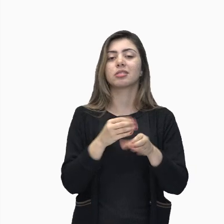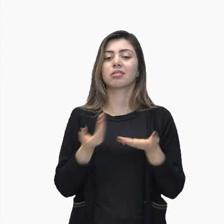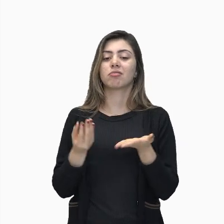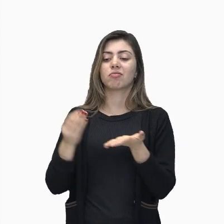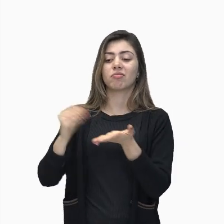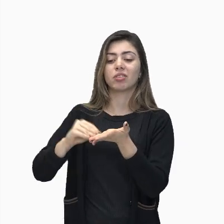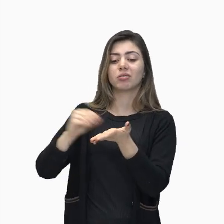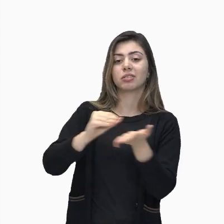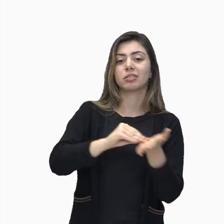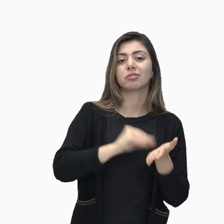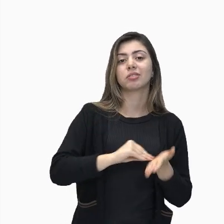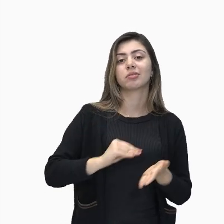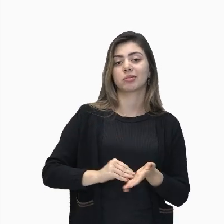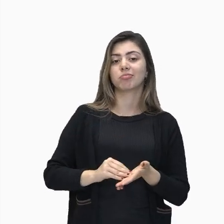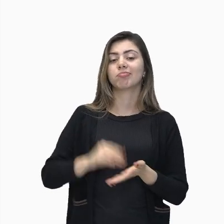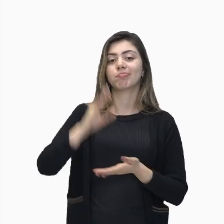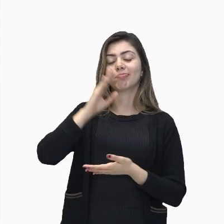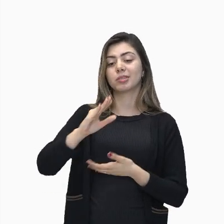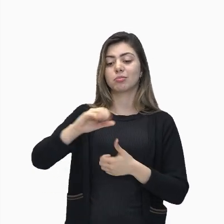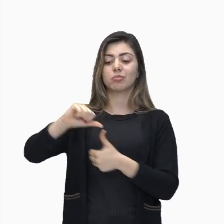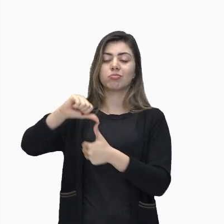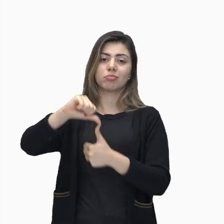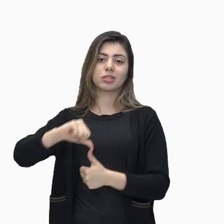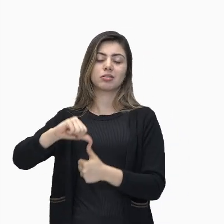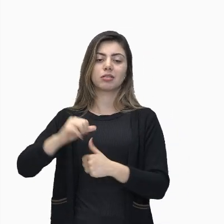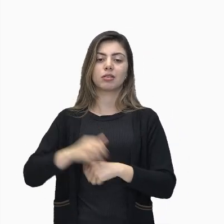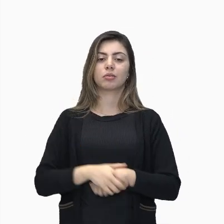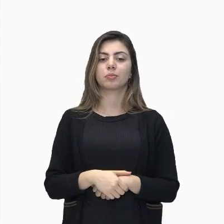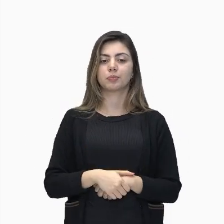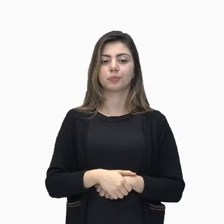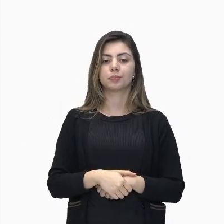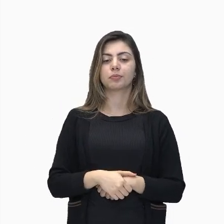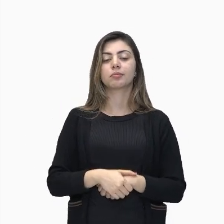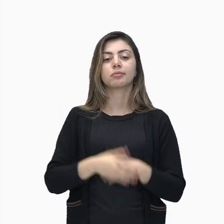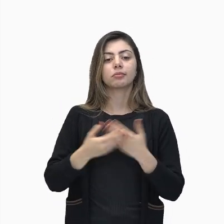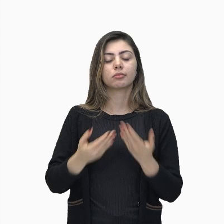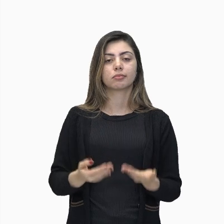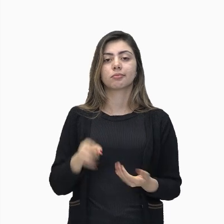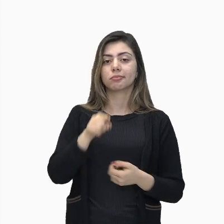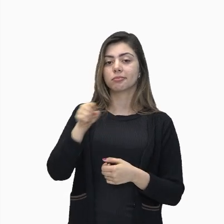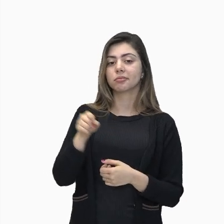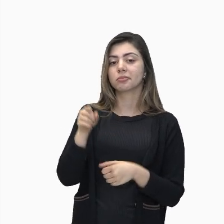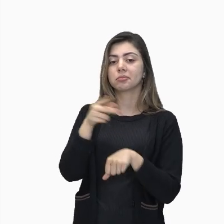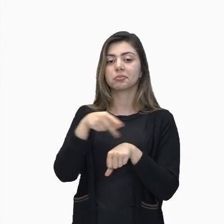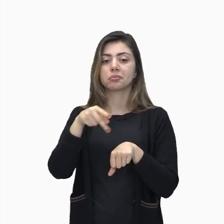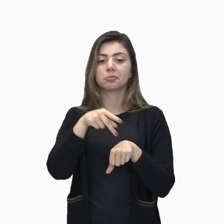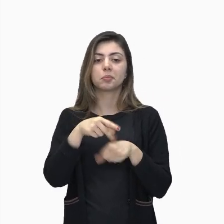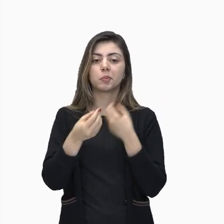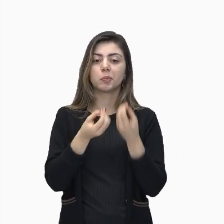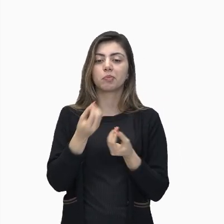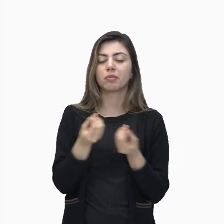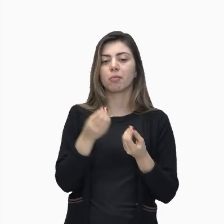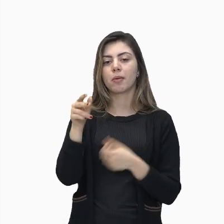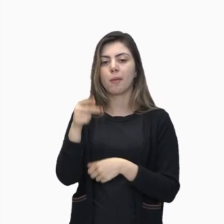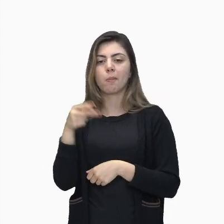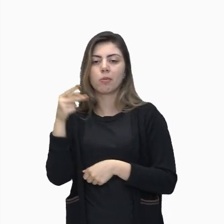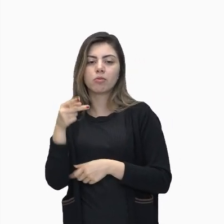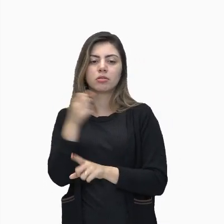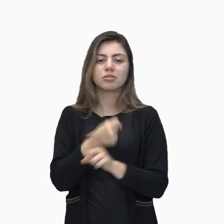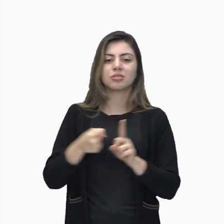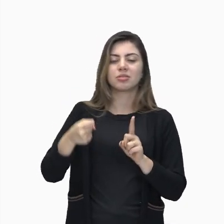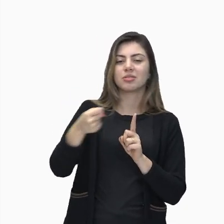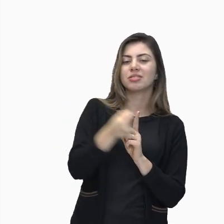nos países da América Central. Há lá naqueles países ainda uma desestruturação política e